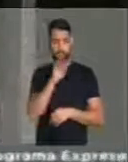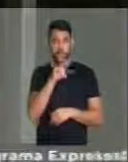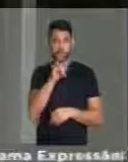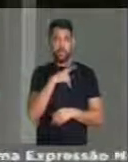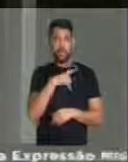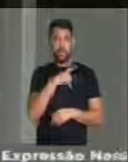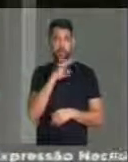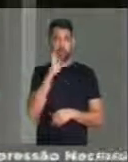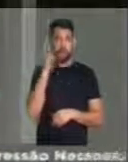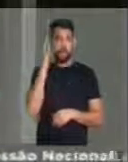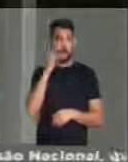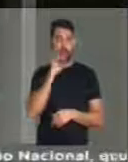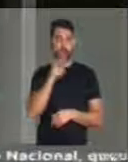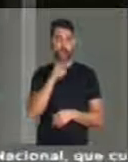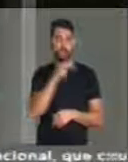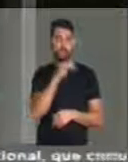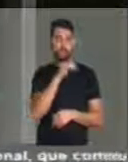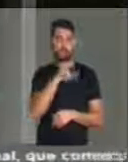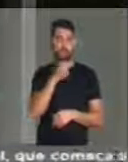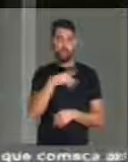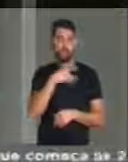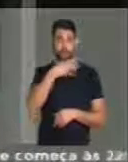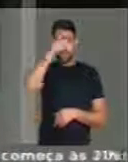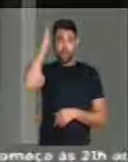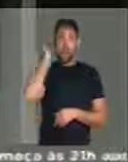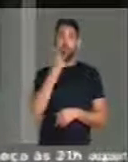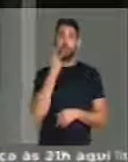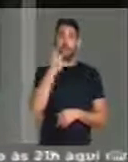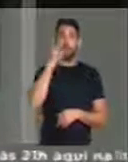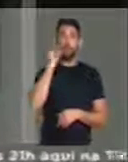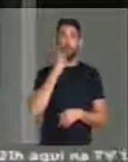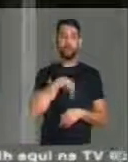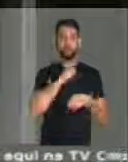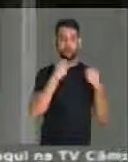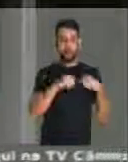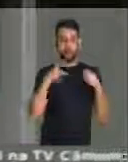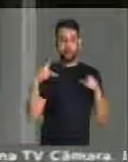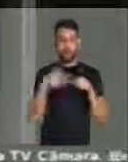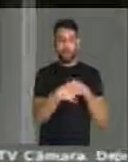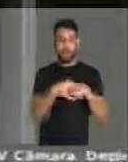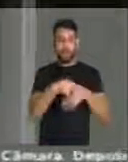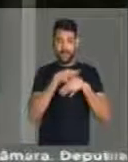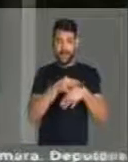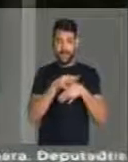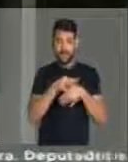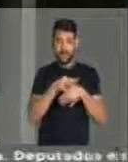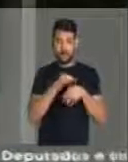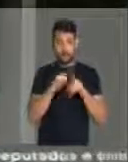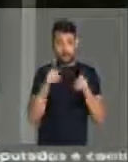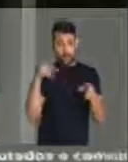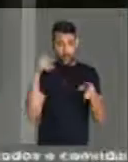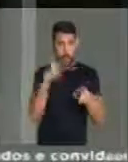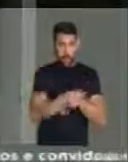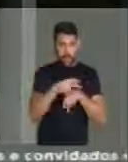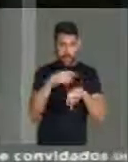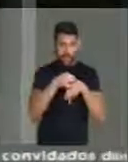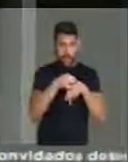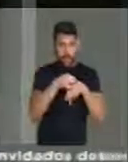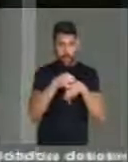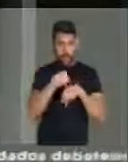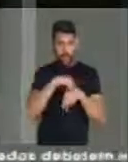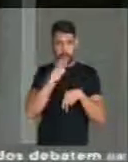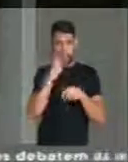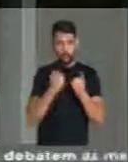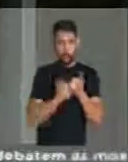o fisiologismo. Michel Temer falou ontem, é preciso cortar na carne, mas para cortar na carne,